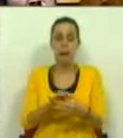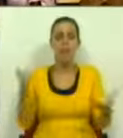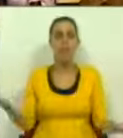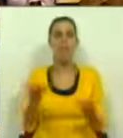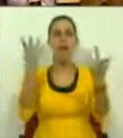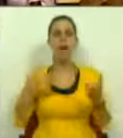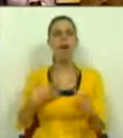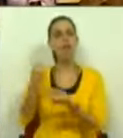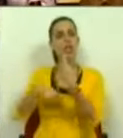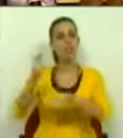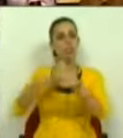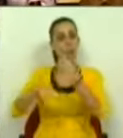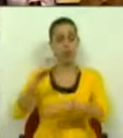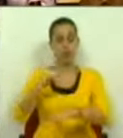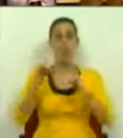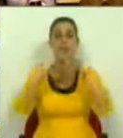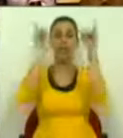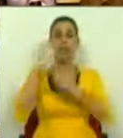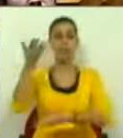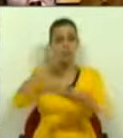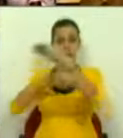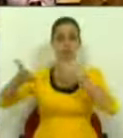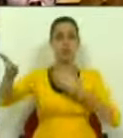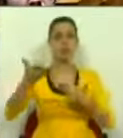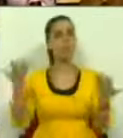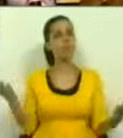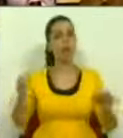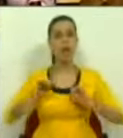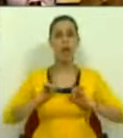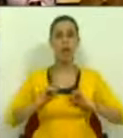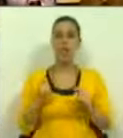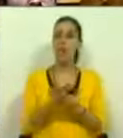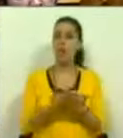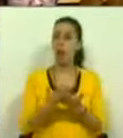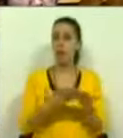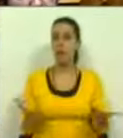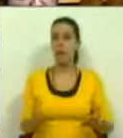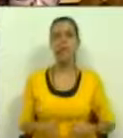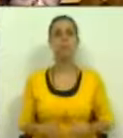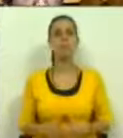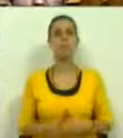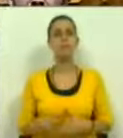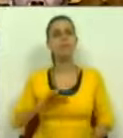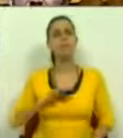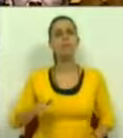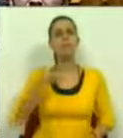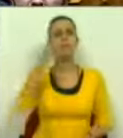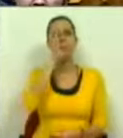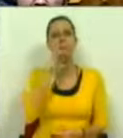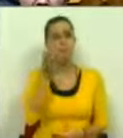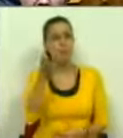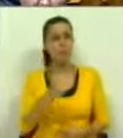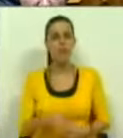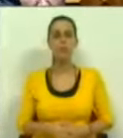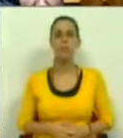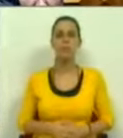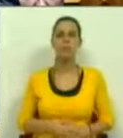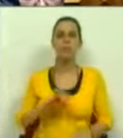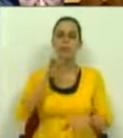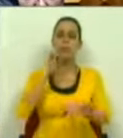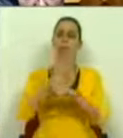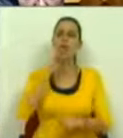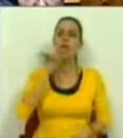fomento das nossas exportações e na internacionalização, portanto, da nossa economia. Sr. Primeiro-Ministro, há